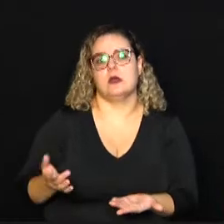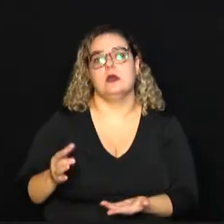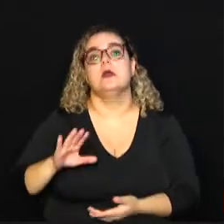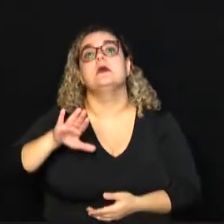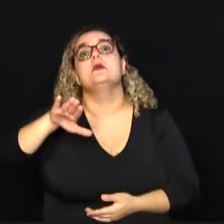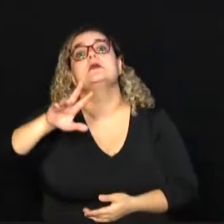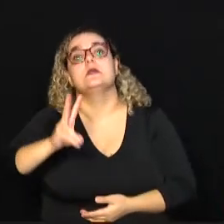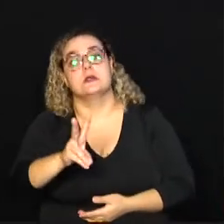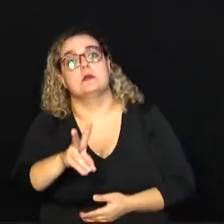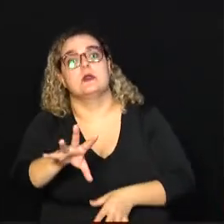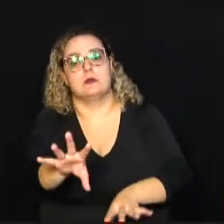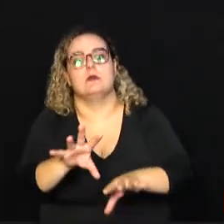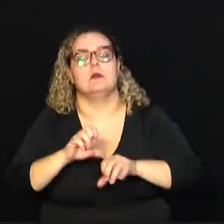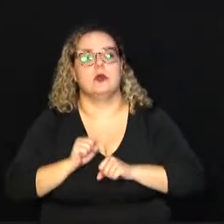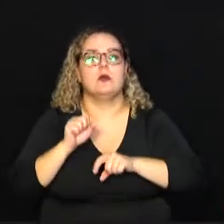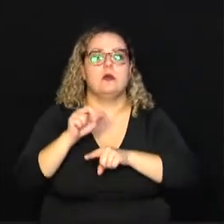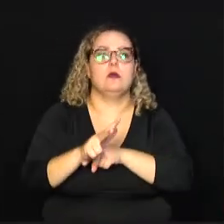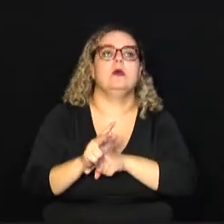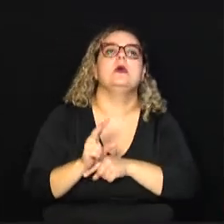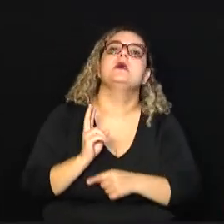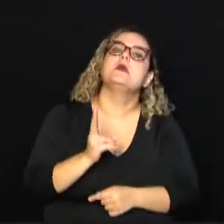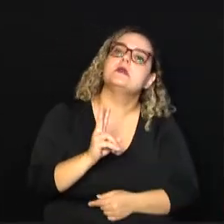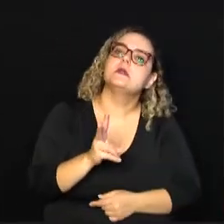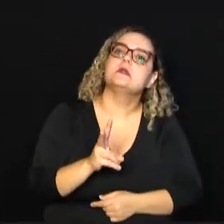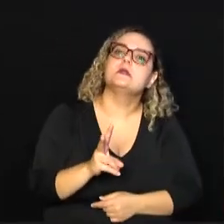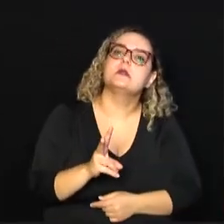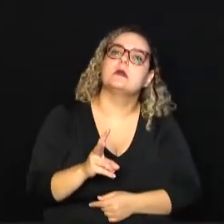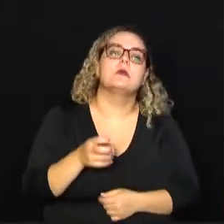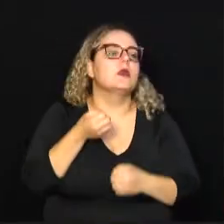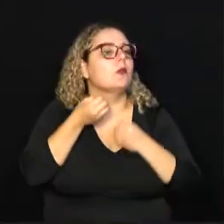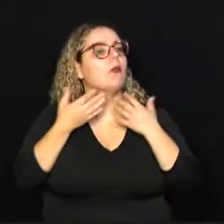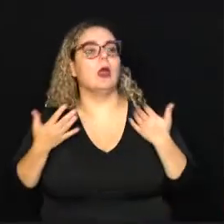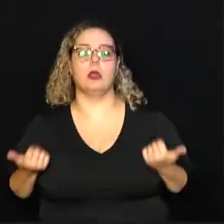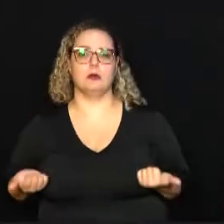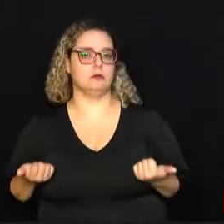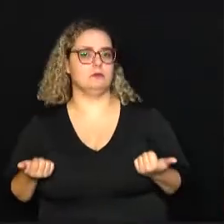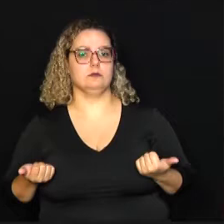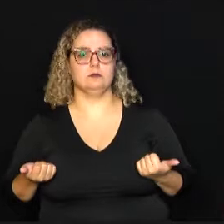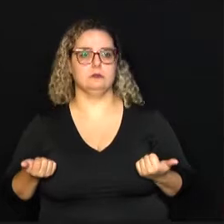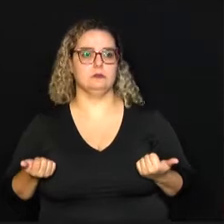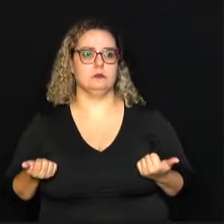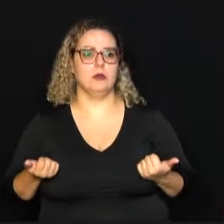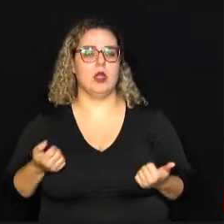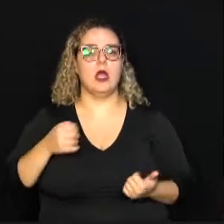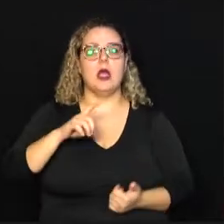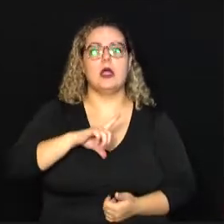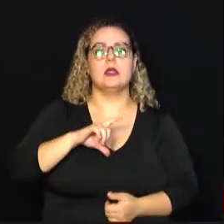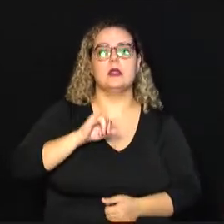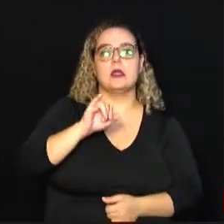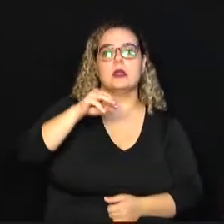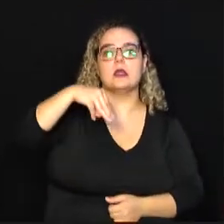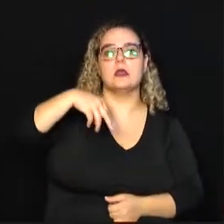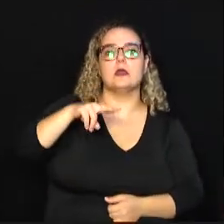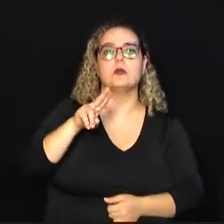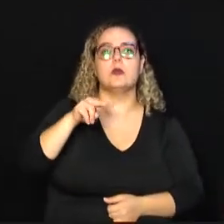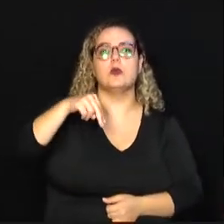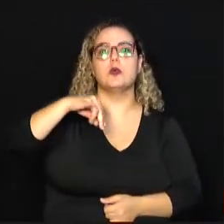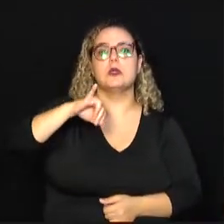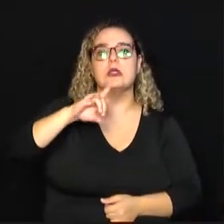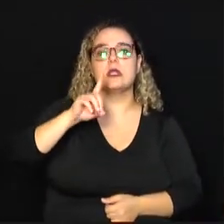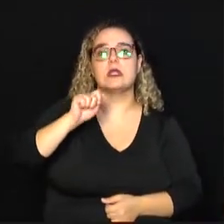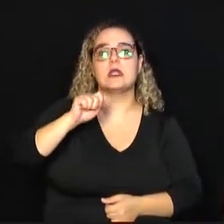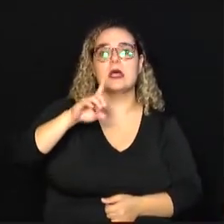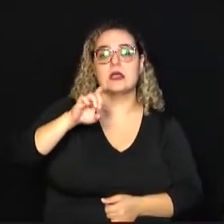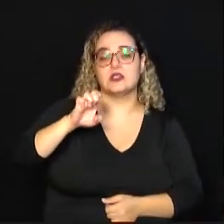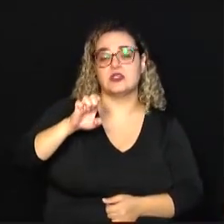o vírus, você passa a estar imune ao vírus e você contribui para a geração da chamada imunidade de rebanho. Essa é uma aposta